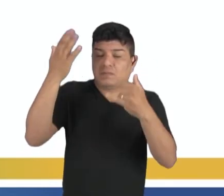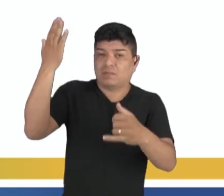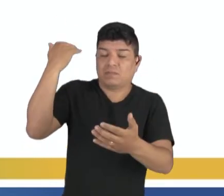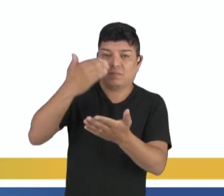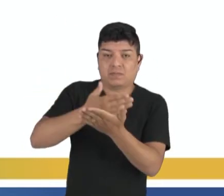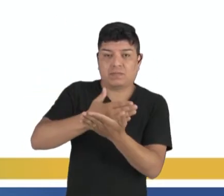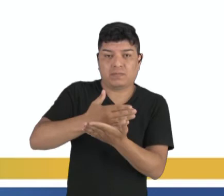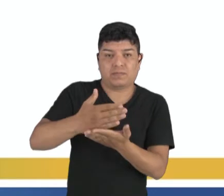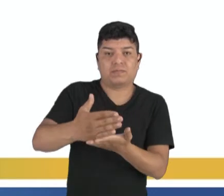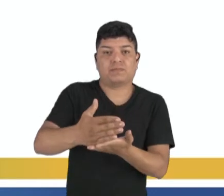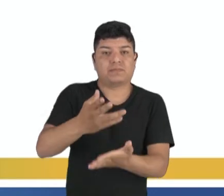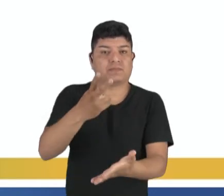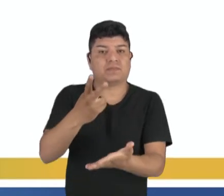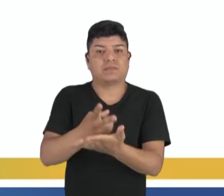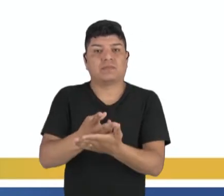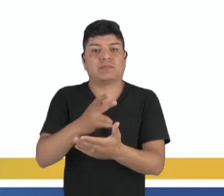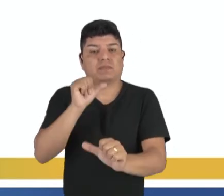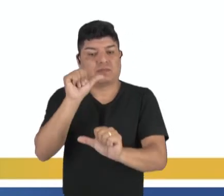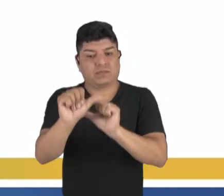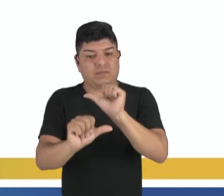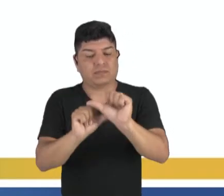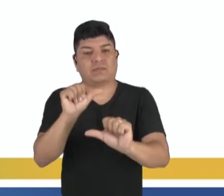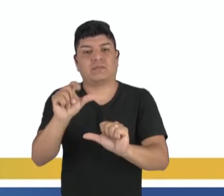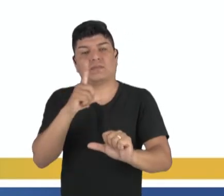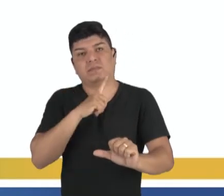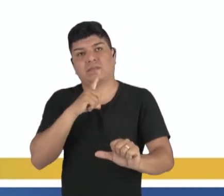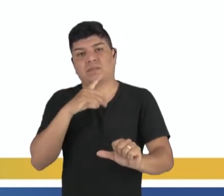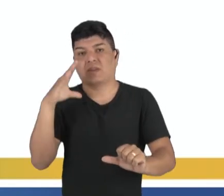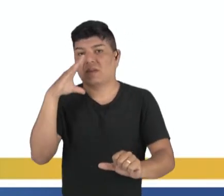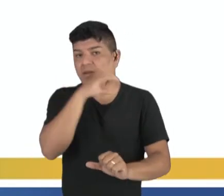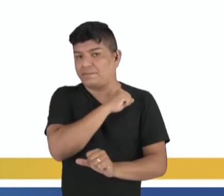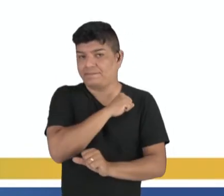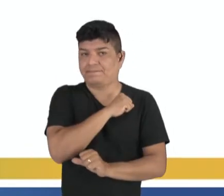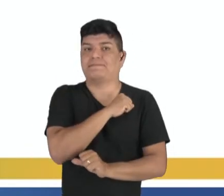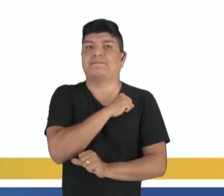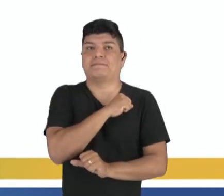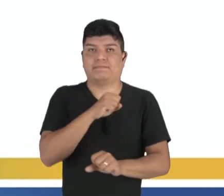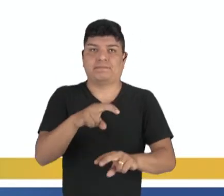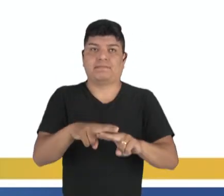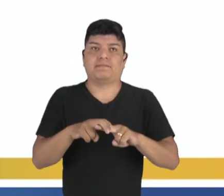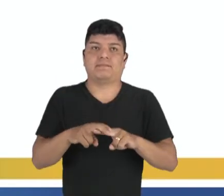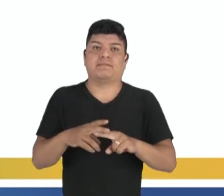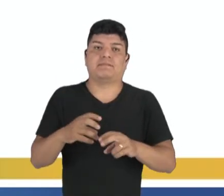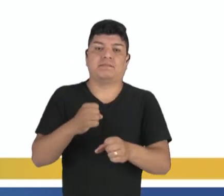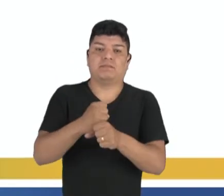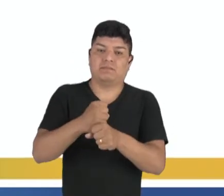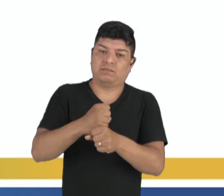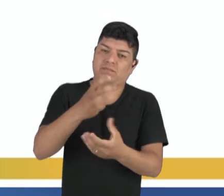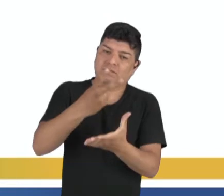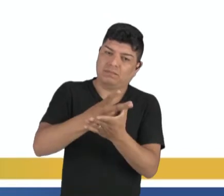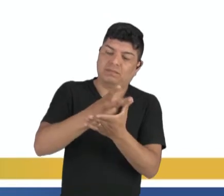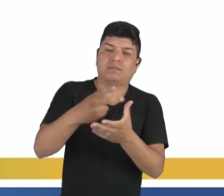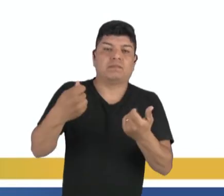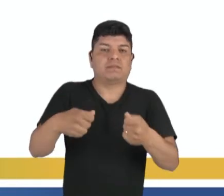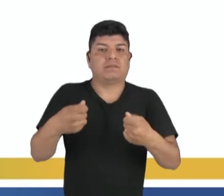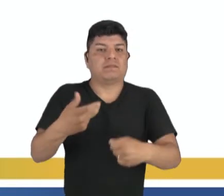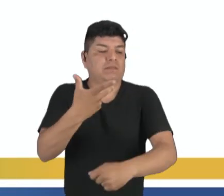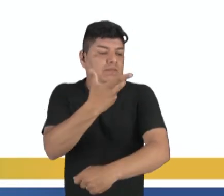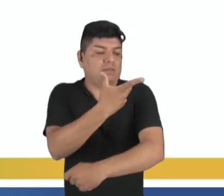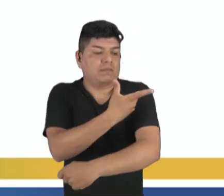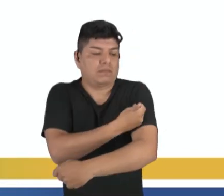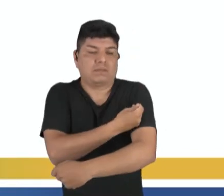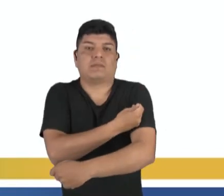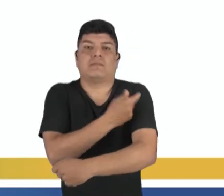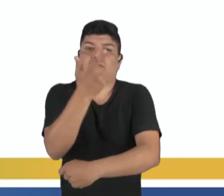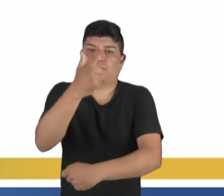lá no início? Ele sofre mutação muito rápido. E aí todos os anos precisa realizar o ciclo